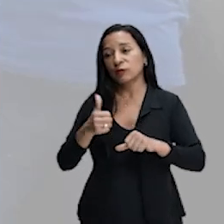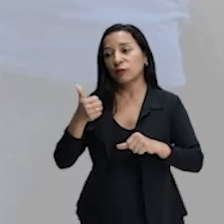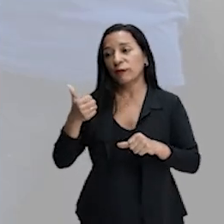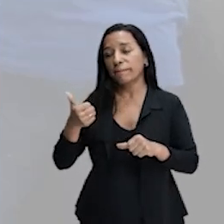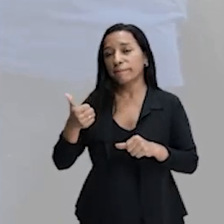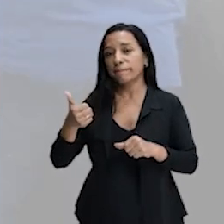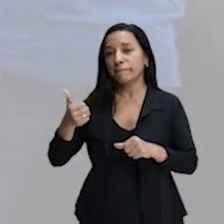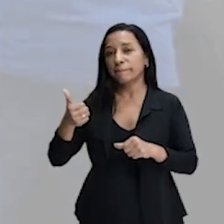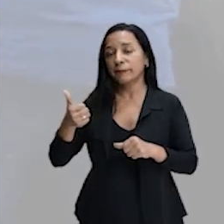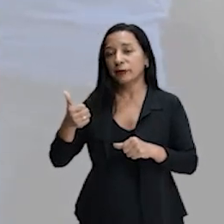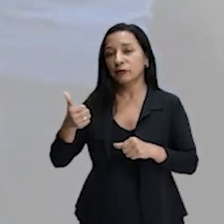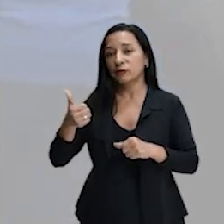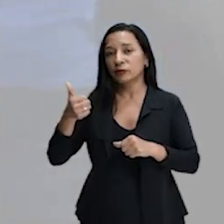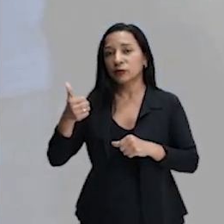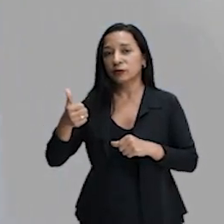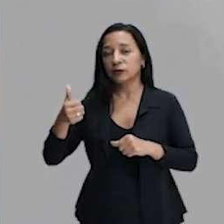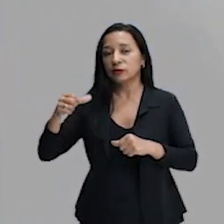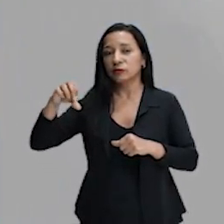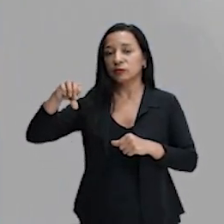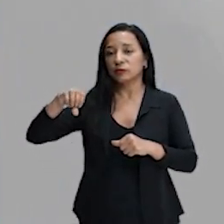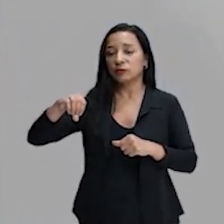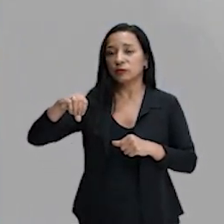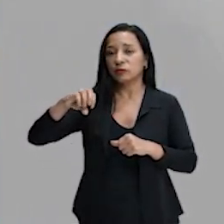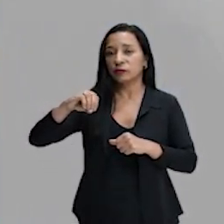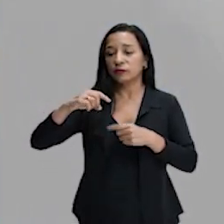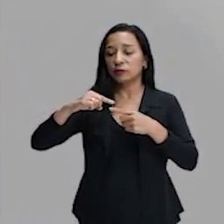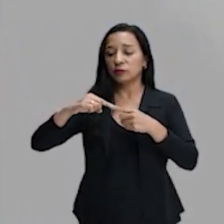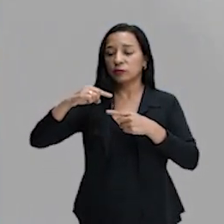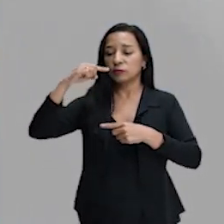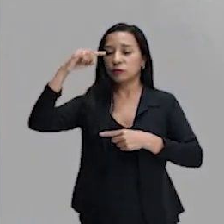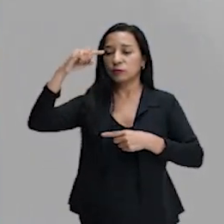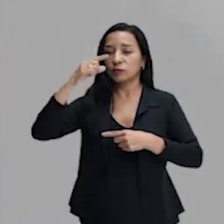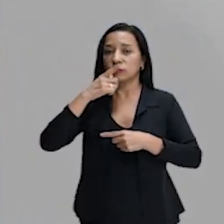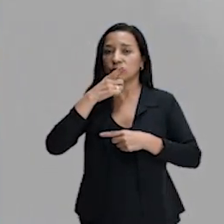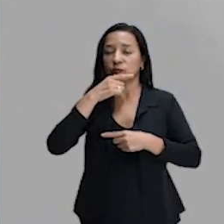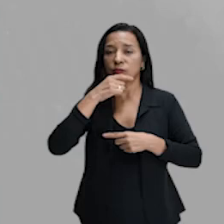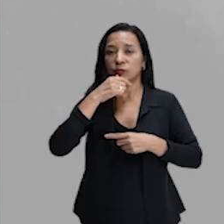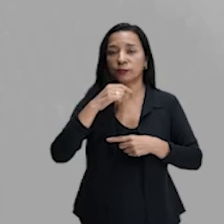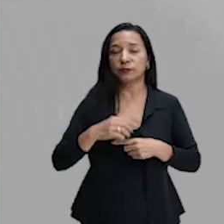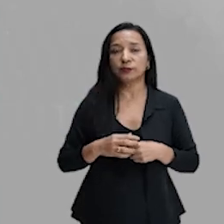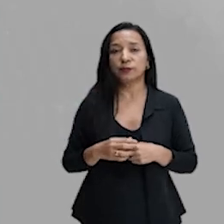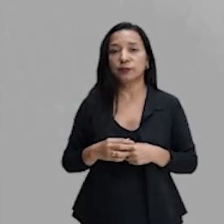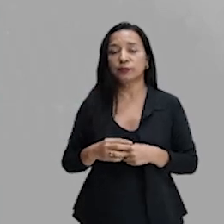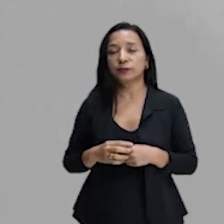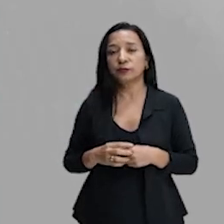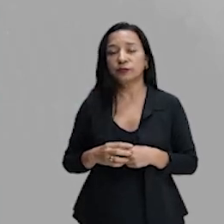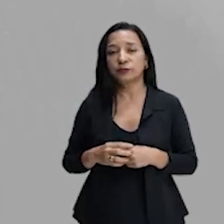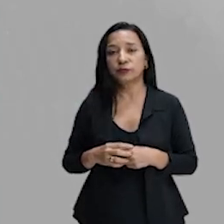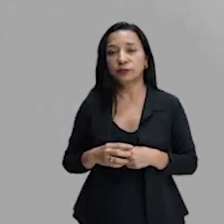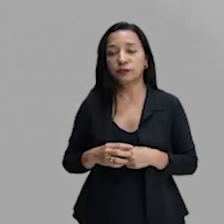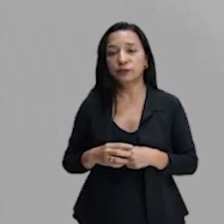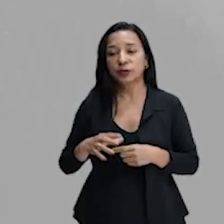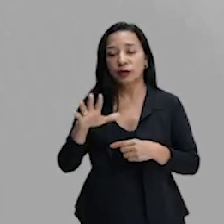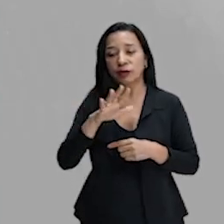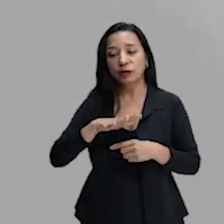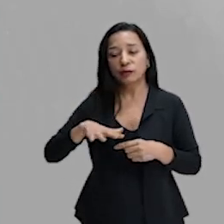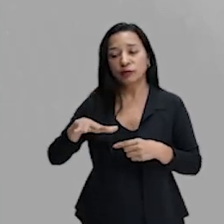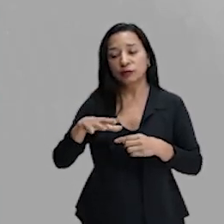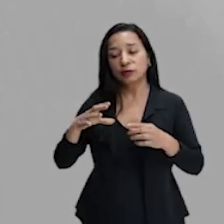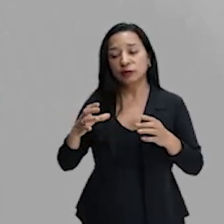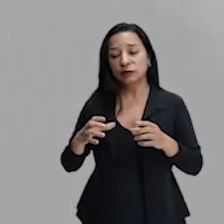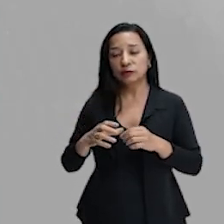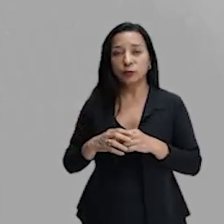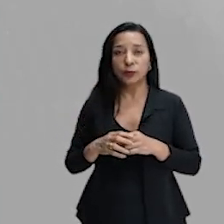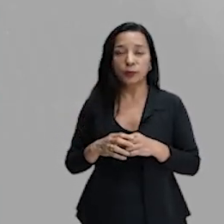110 L é a capacidade aqui da nossa do nosso